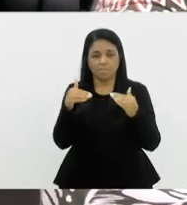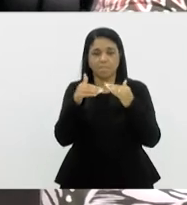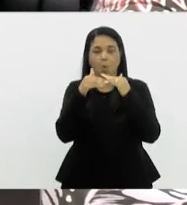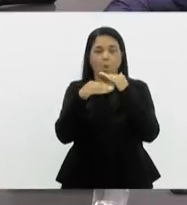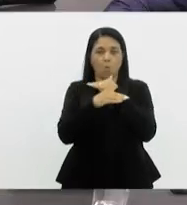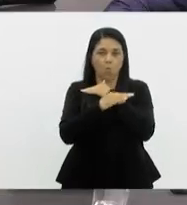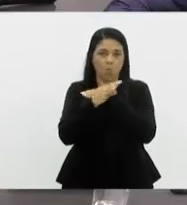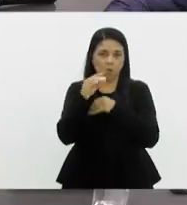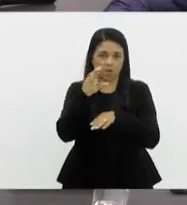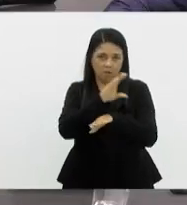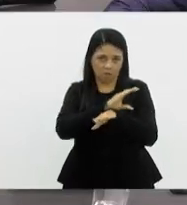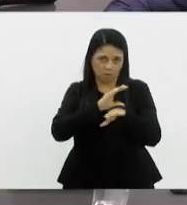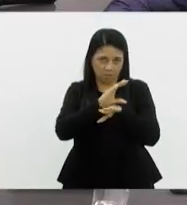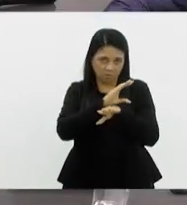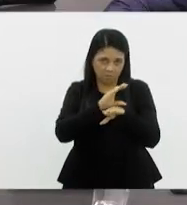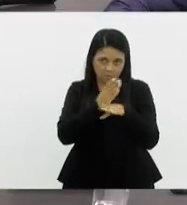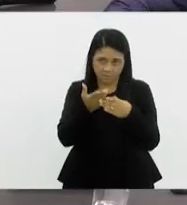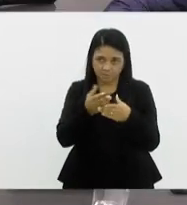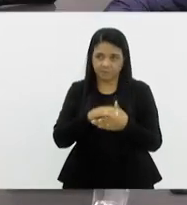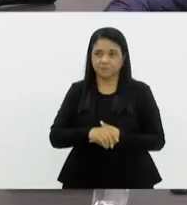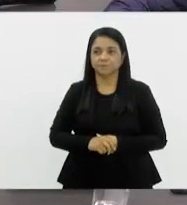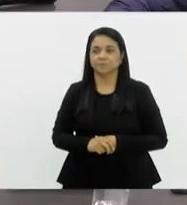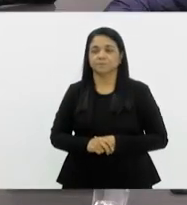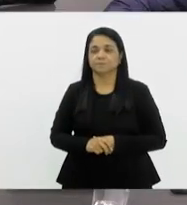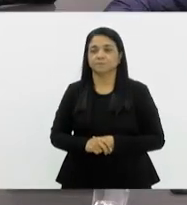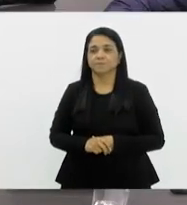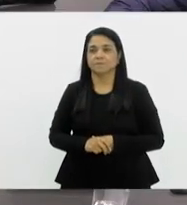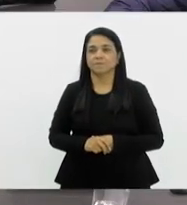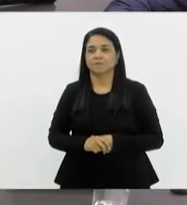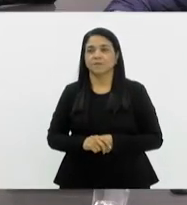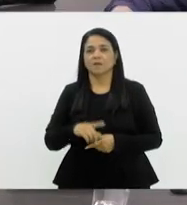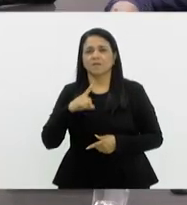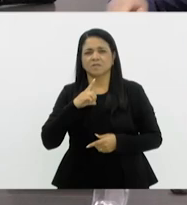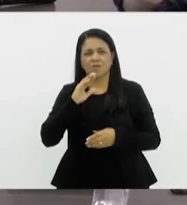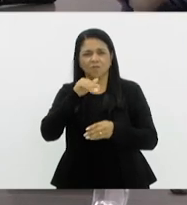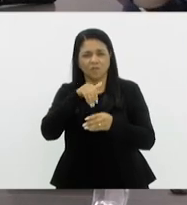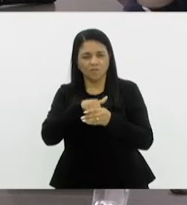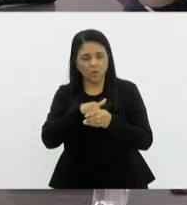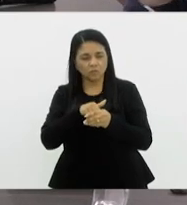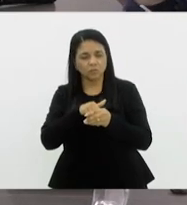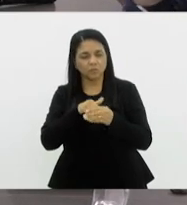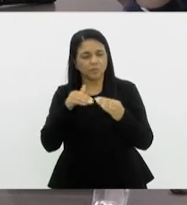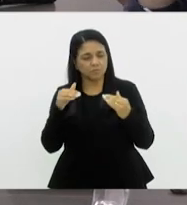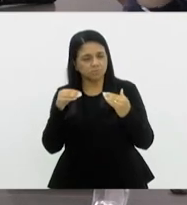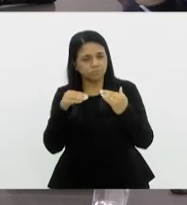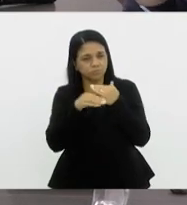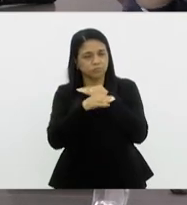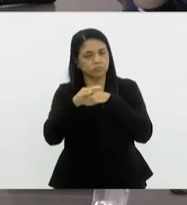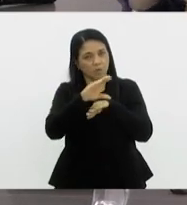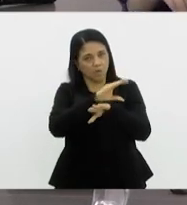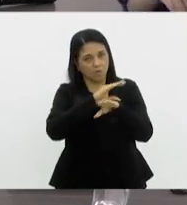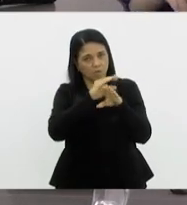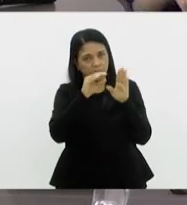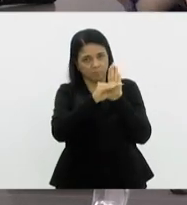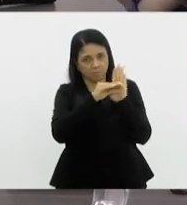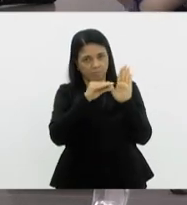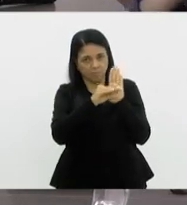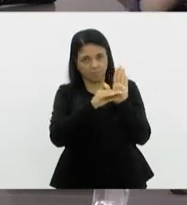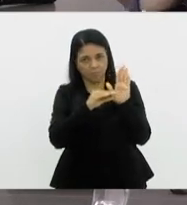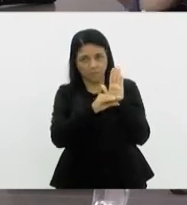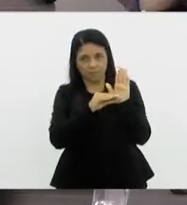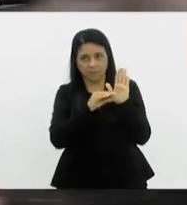inconstitucionalidade. Perfeito. Então, existe um voto pela constitucionalidade com emendas, e aí, desde